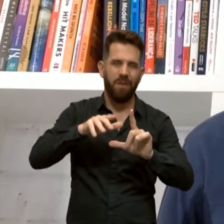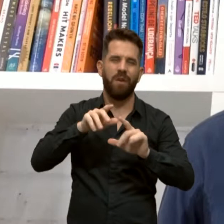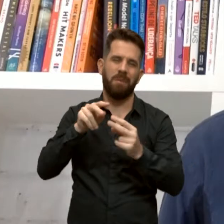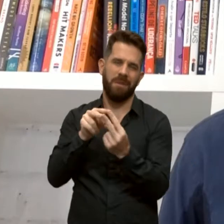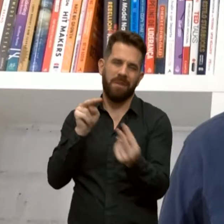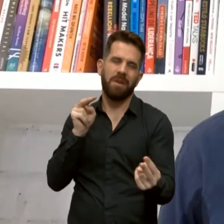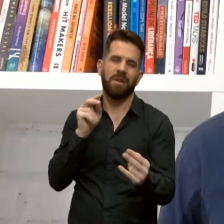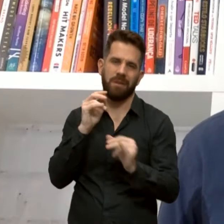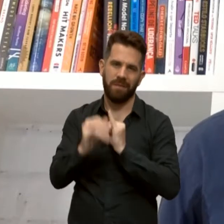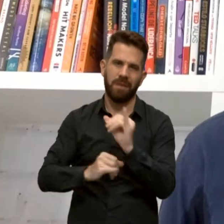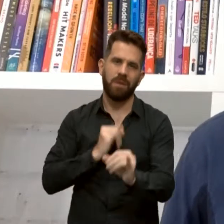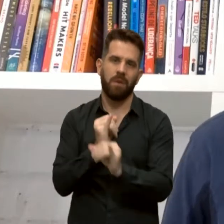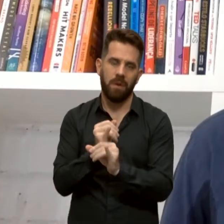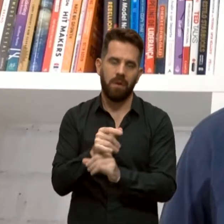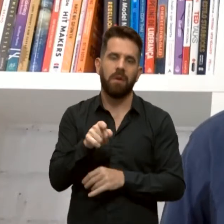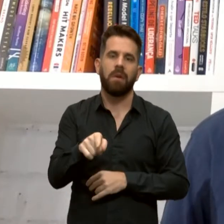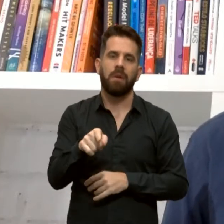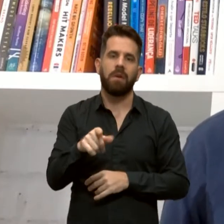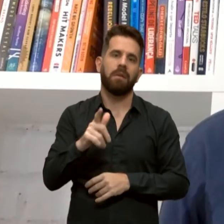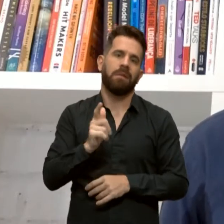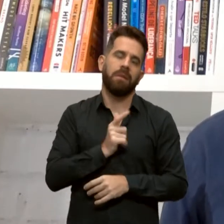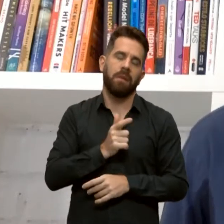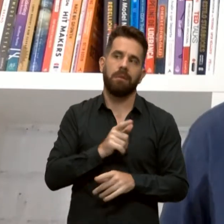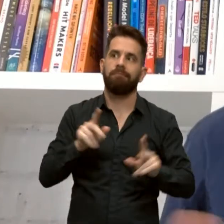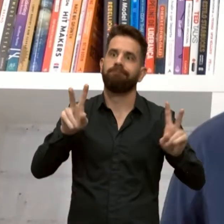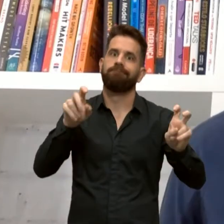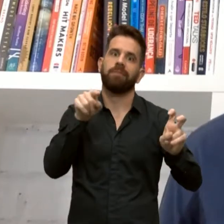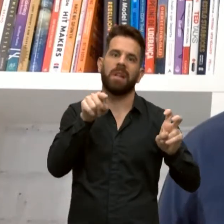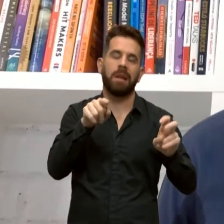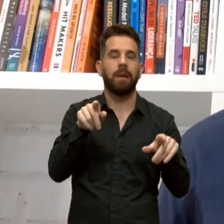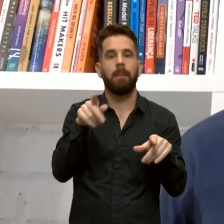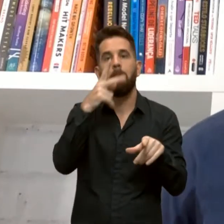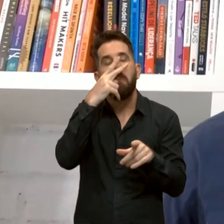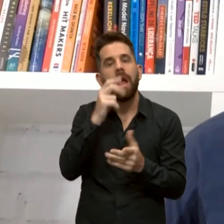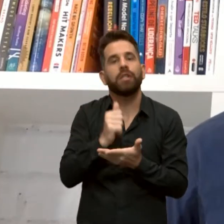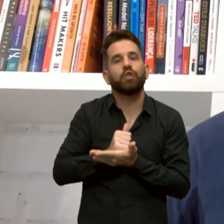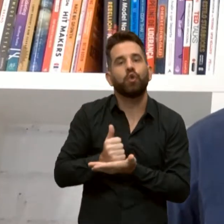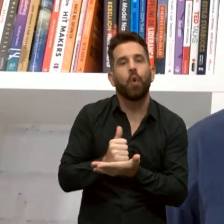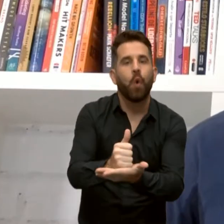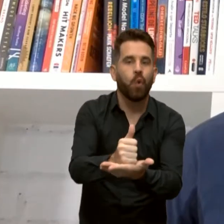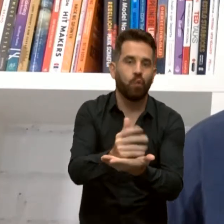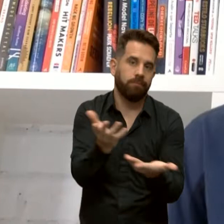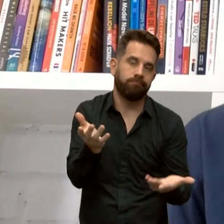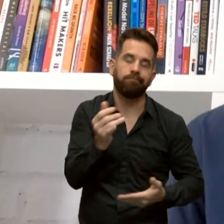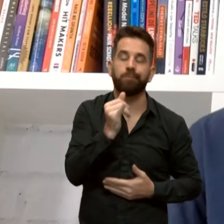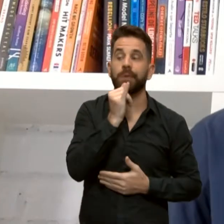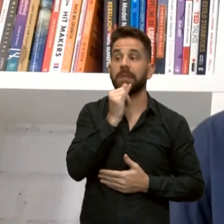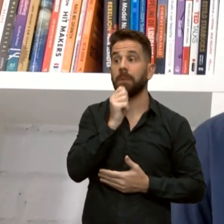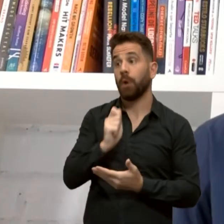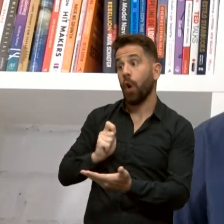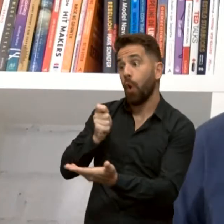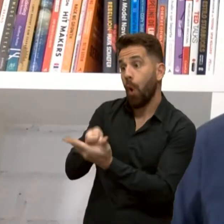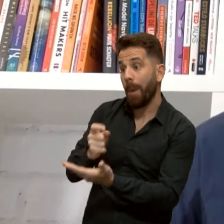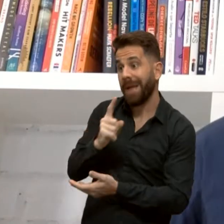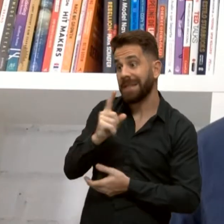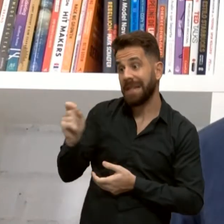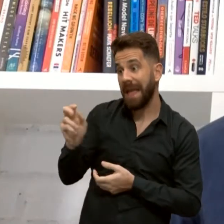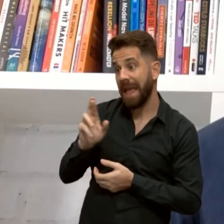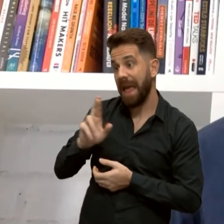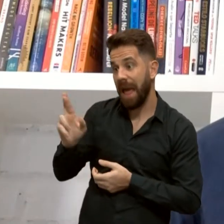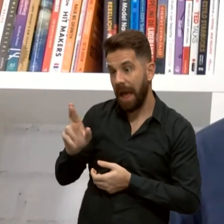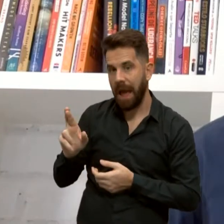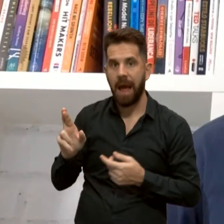da gamificação, que é a questão de como se fosse um jogo, Então, por exemplo, se você comprar até R$100, você vai ter 1%